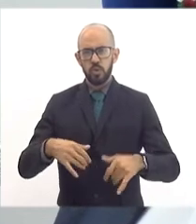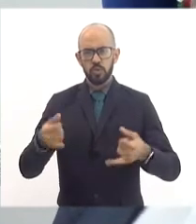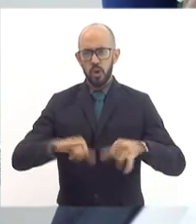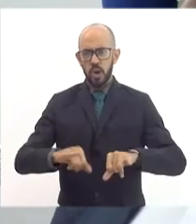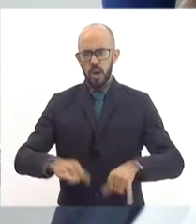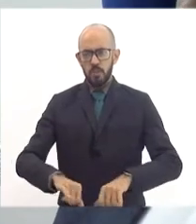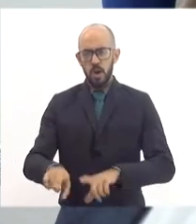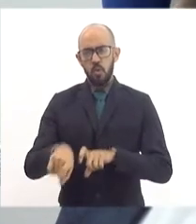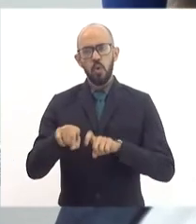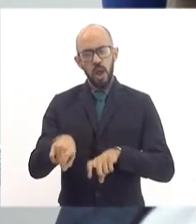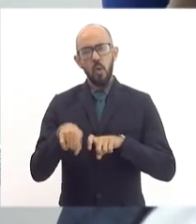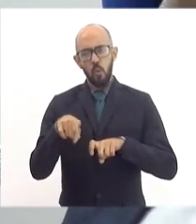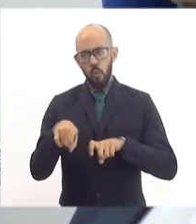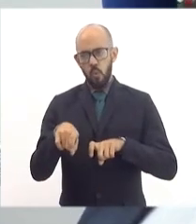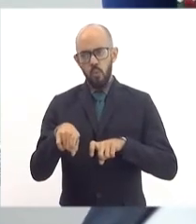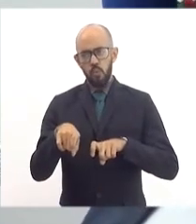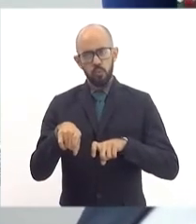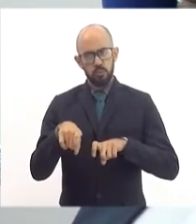Que é